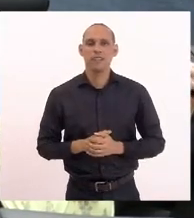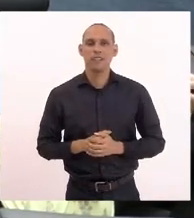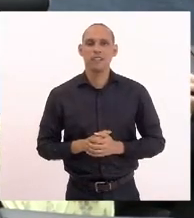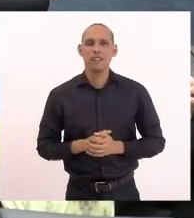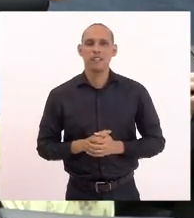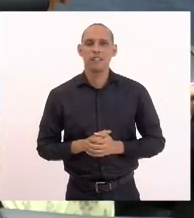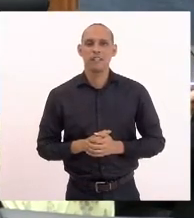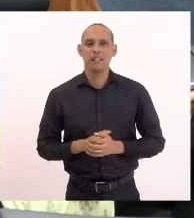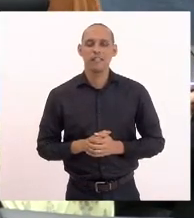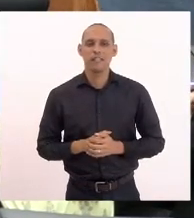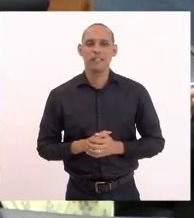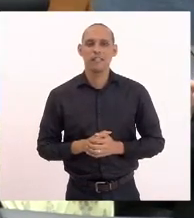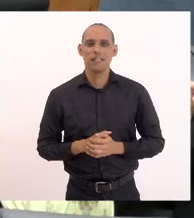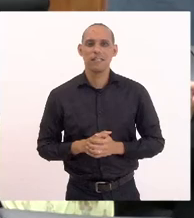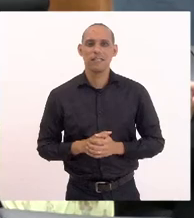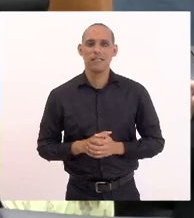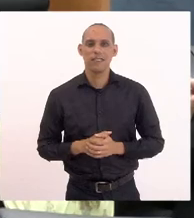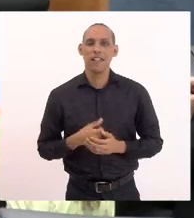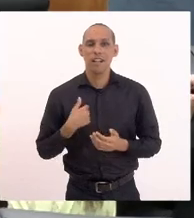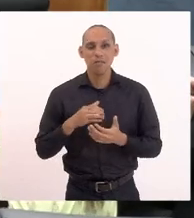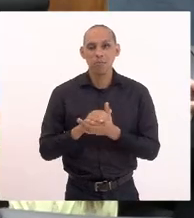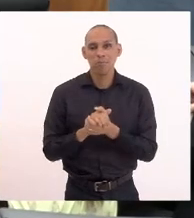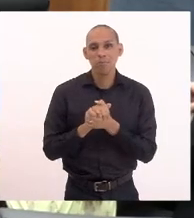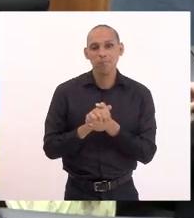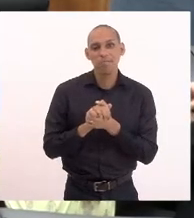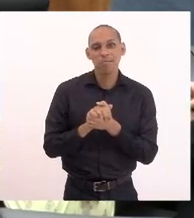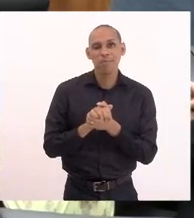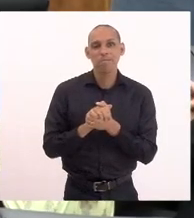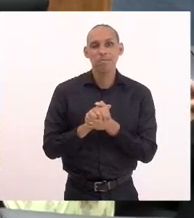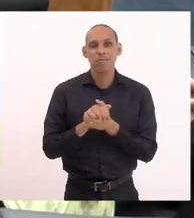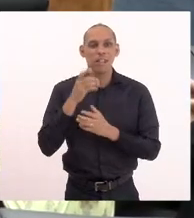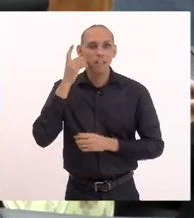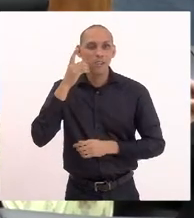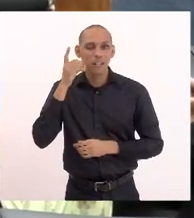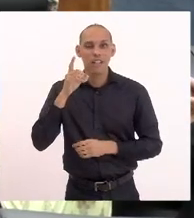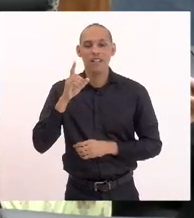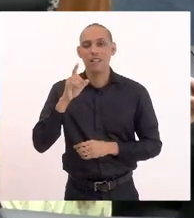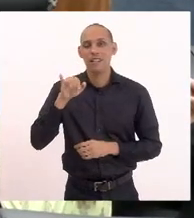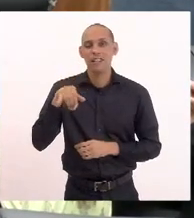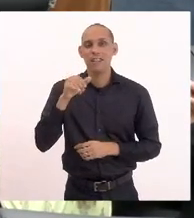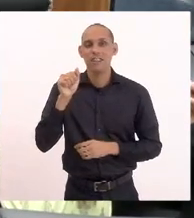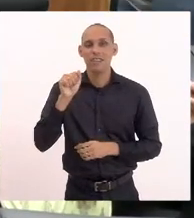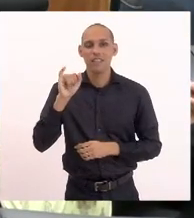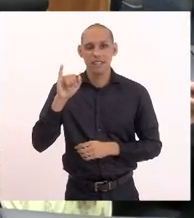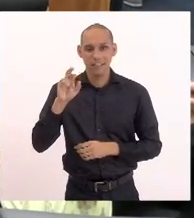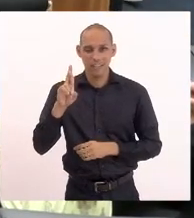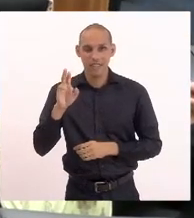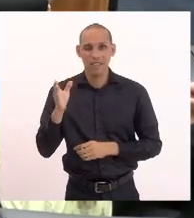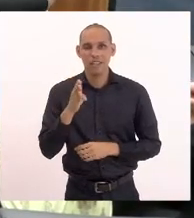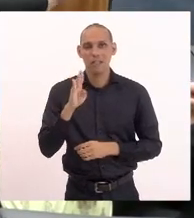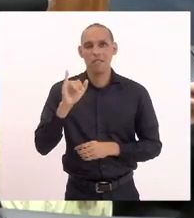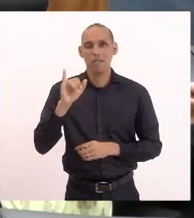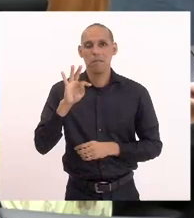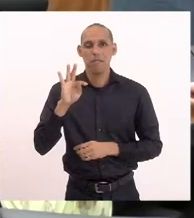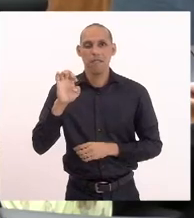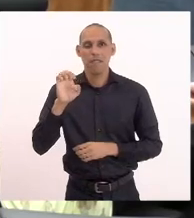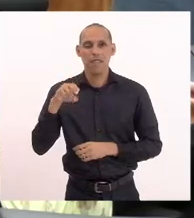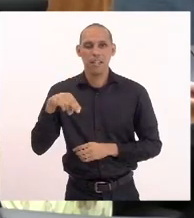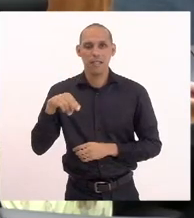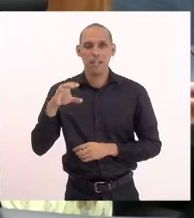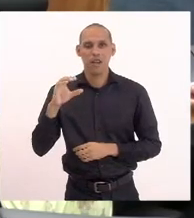há tempo que saúdo o deputado Jair Bittencourt,